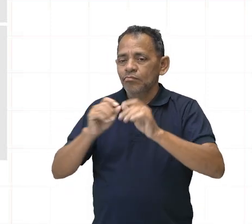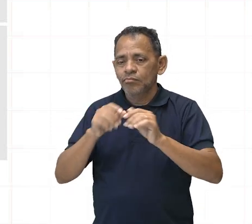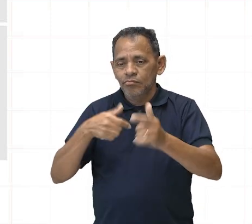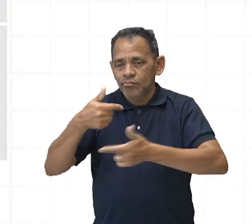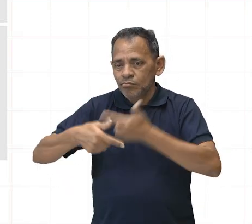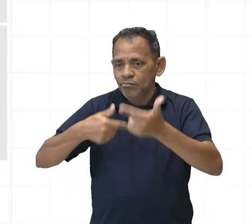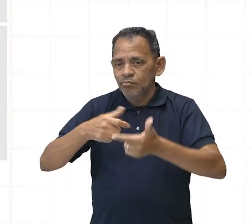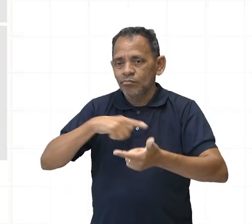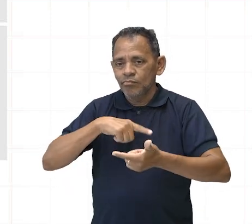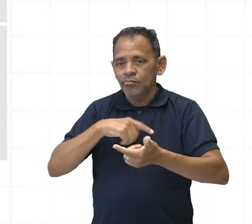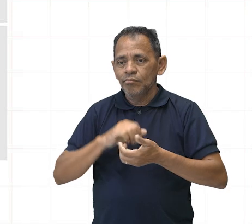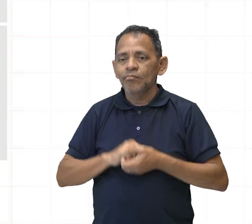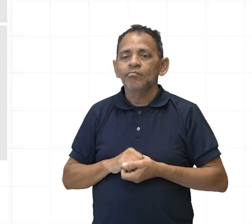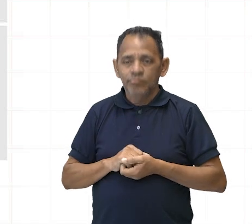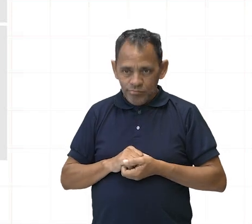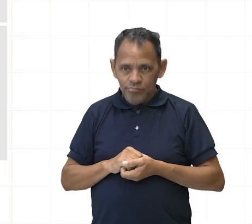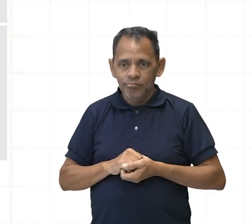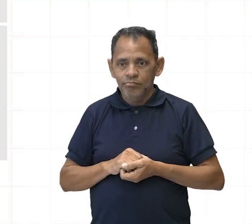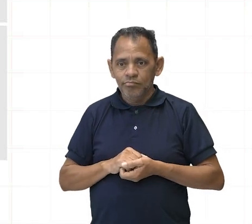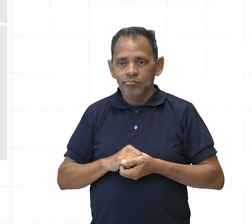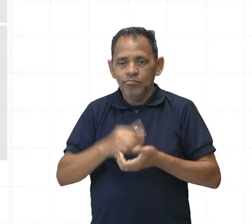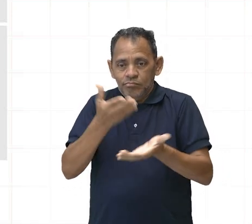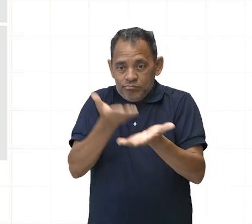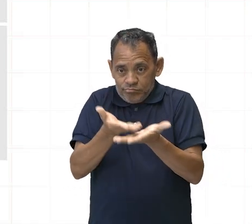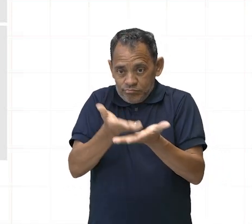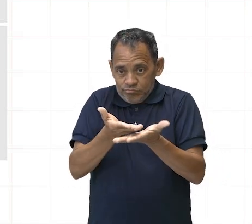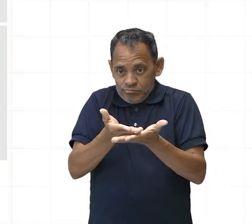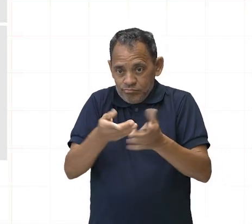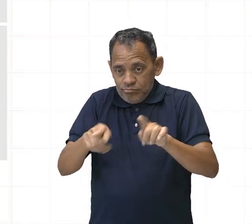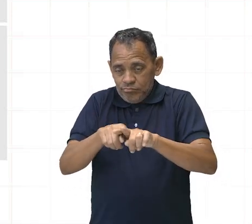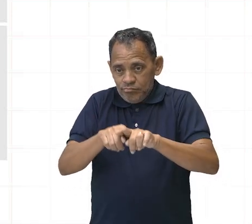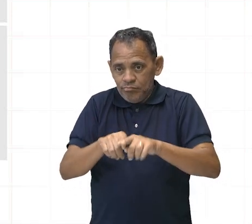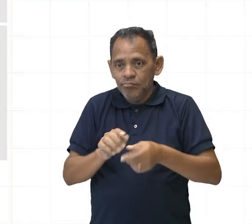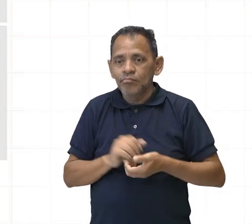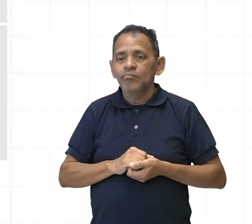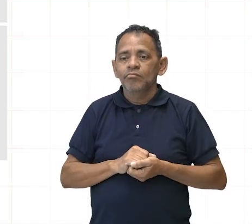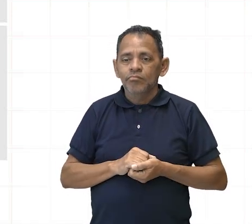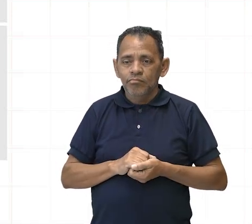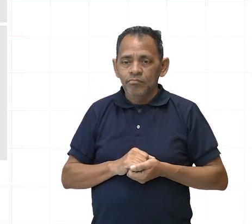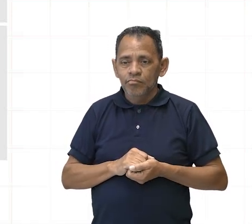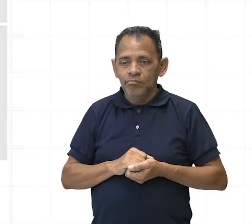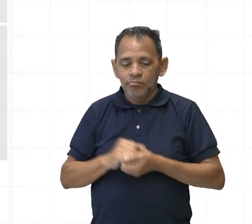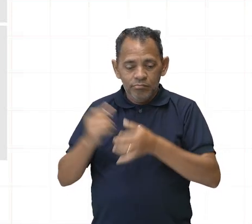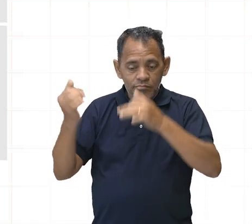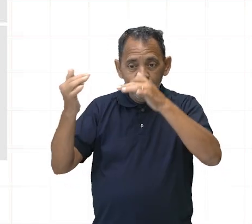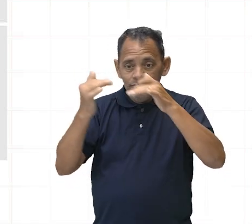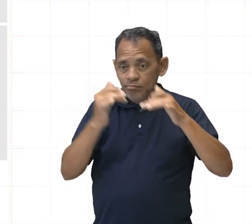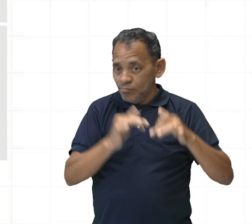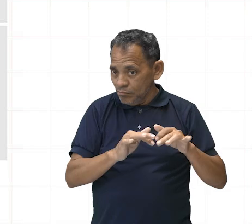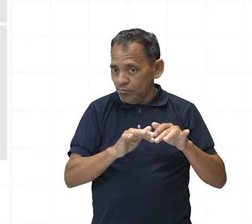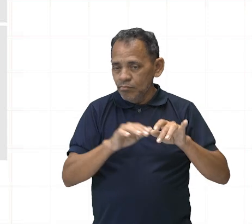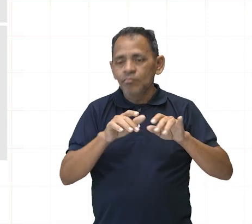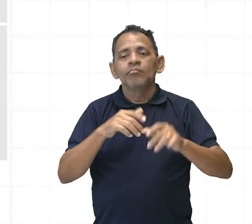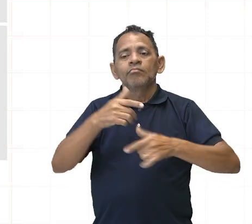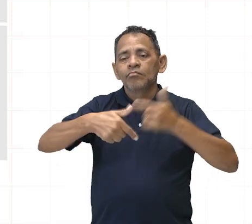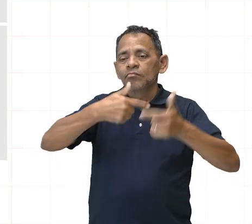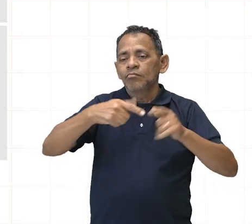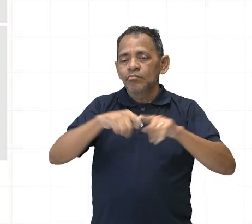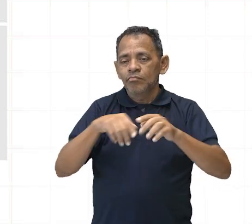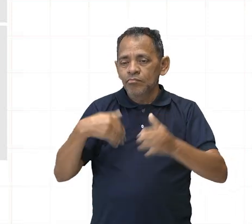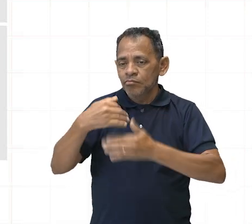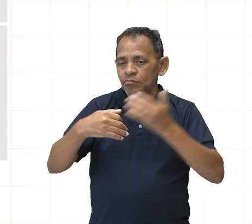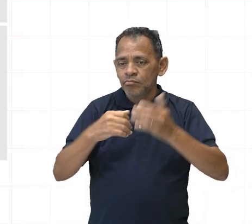e voltando para a Índia para trabalharem no processo de industrialização indiano. Então, por isso que a gente observa